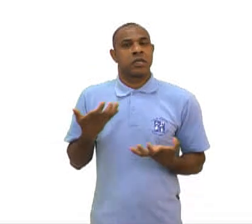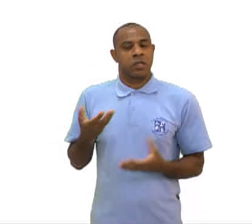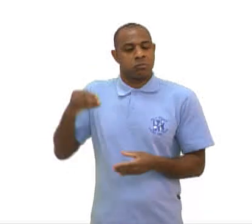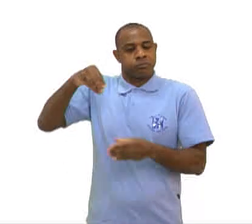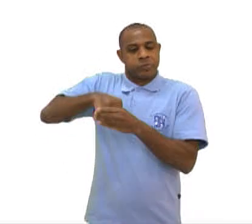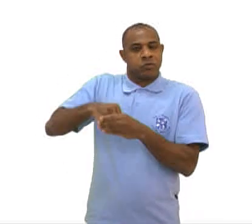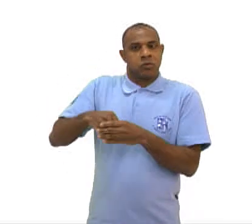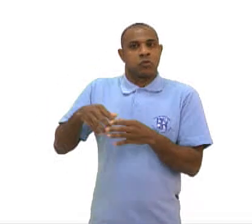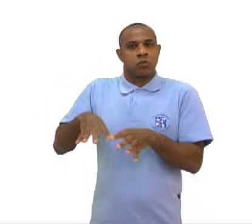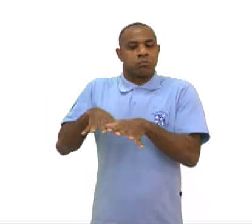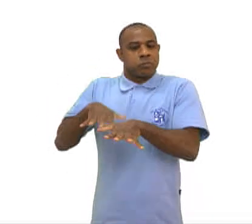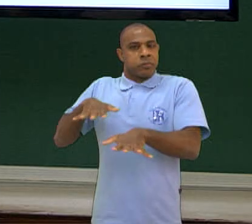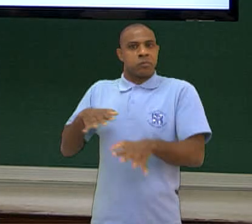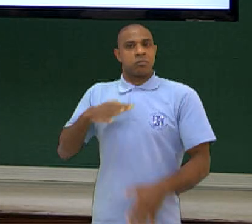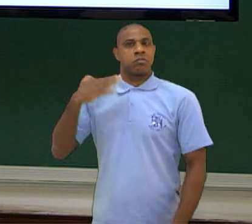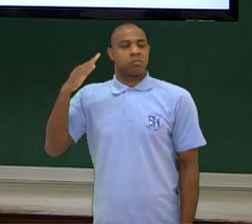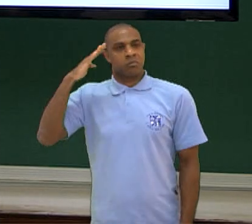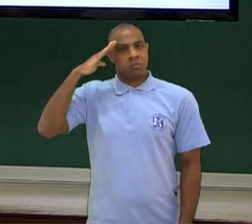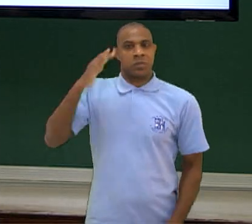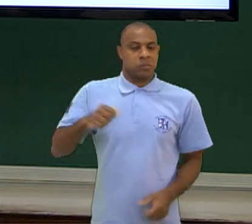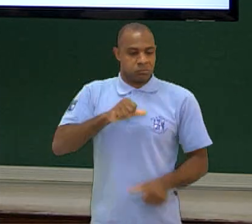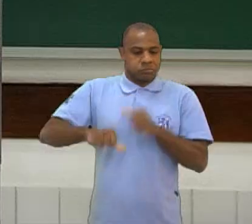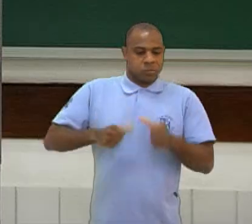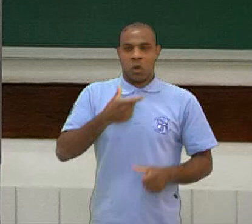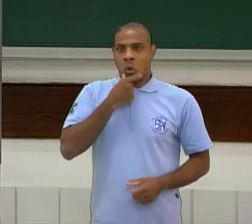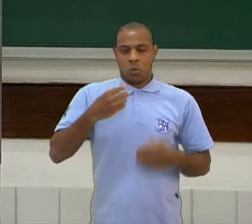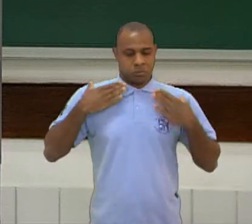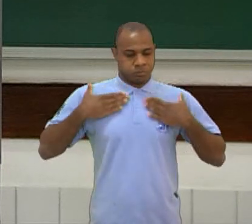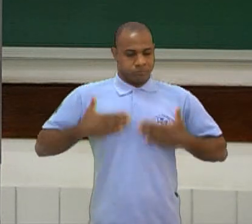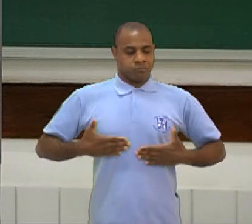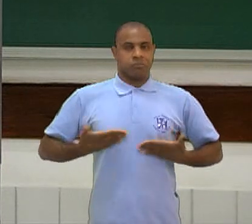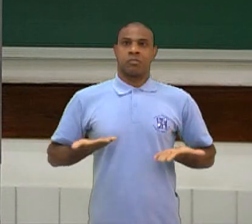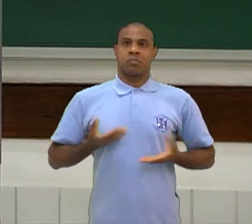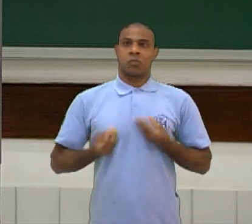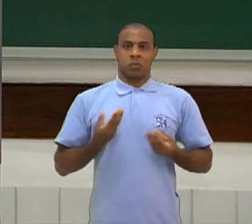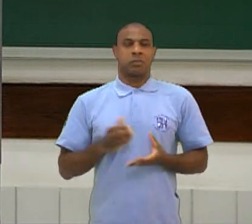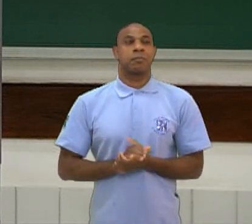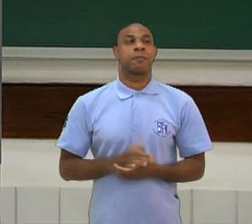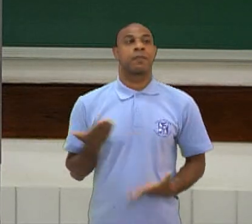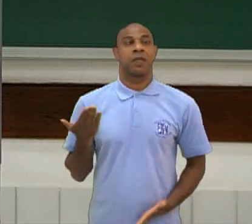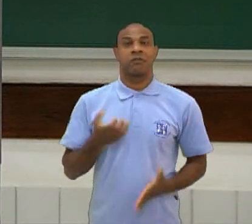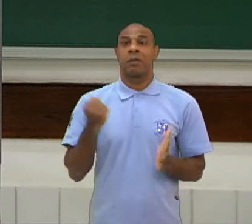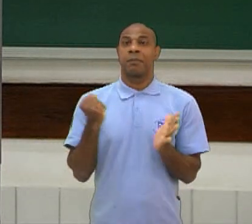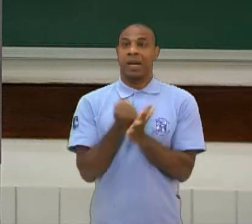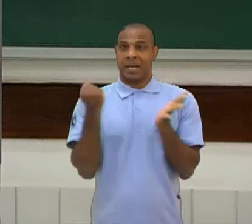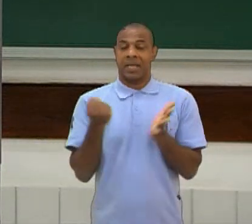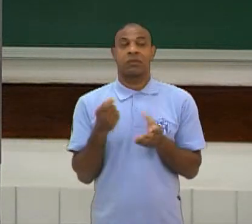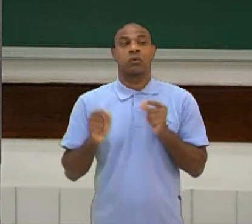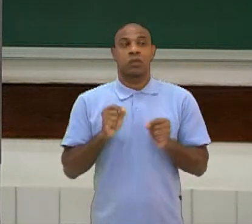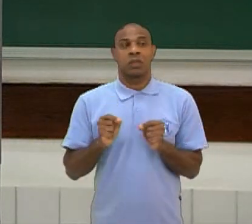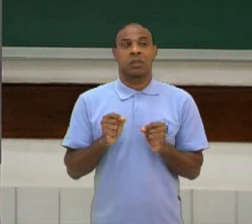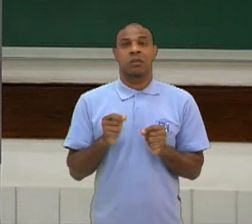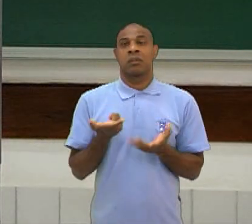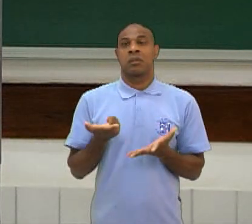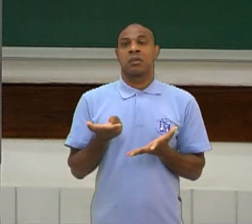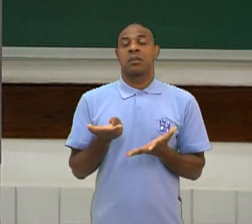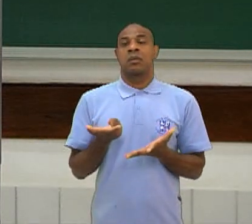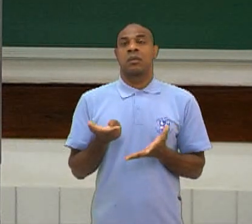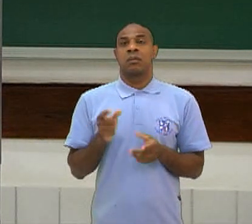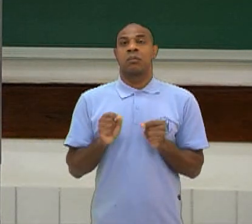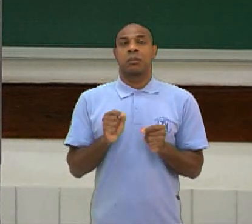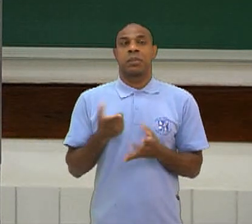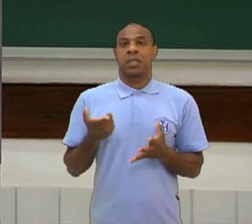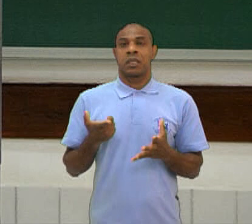que lutaram nas guerras de independência. Então a nossa sociedade ela é marcada pelo patriarcalismo,